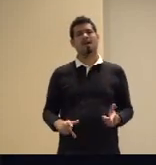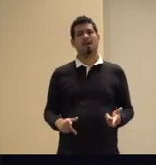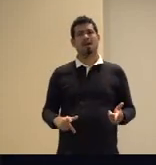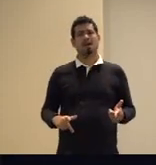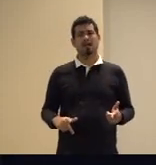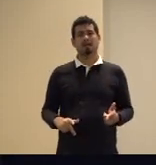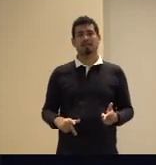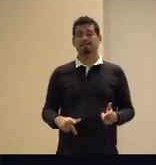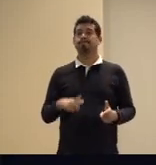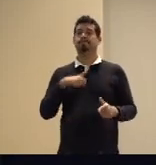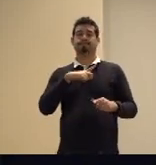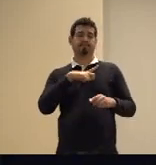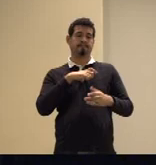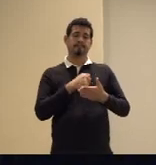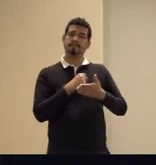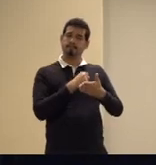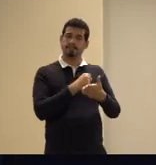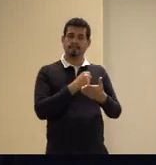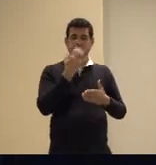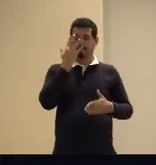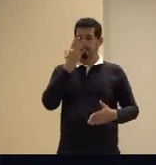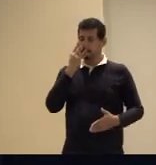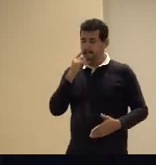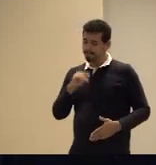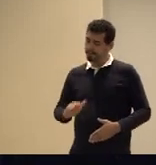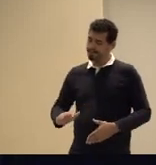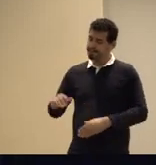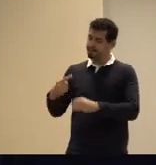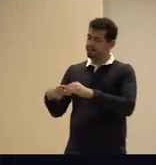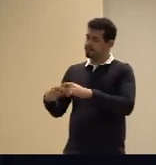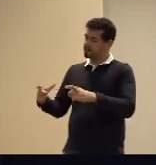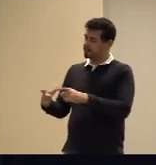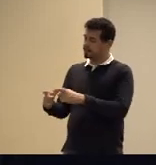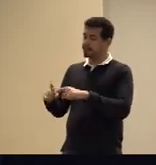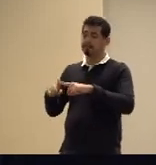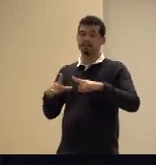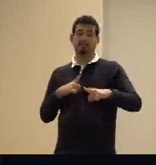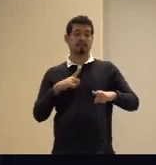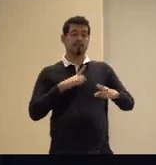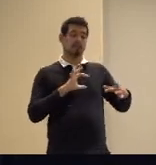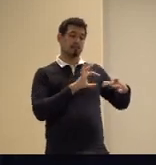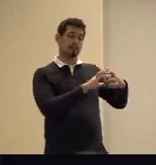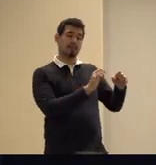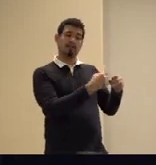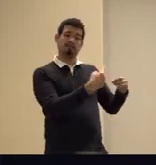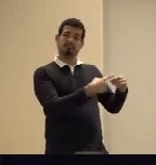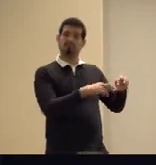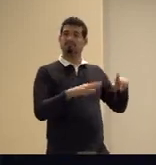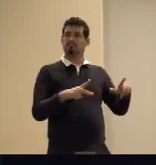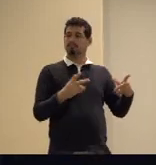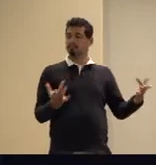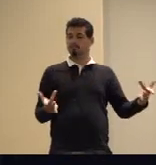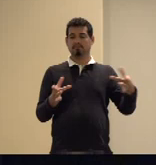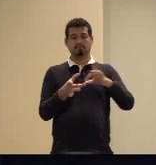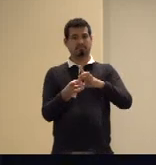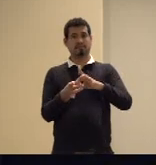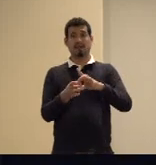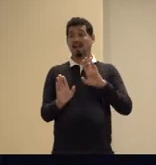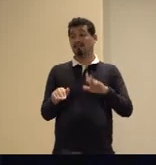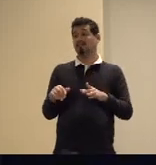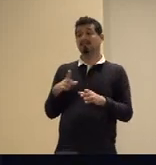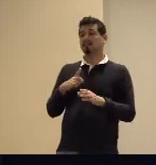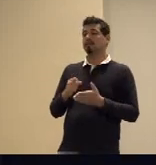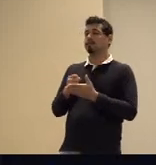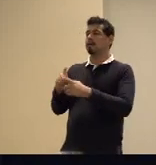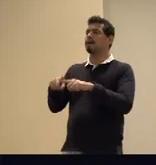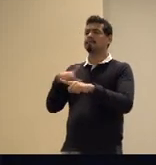ela vai atender o menino que mora no município X, mas pertence ao consórcio Y. Talvez não esse município, mas aquele outro município